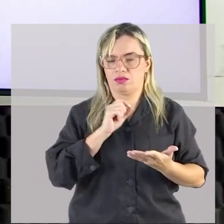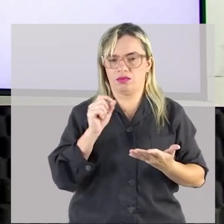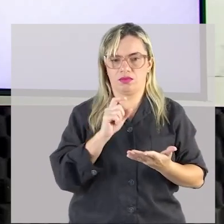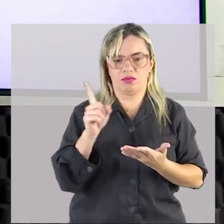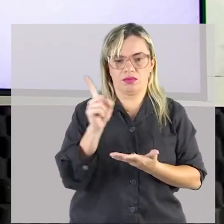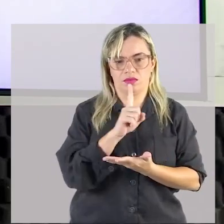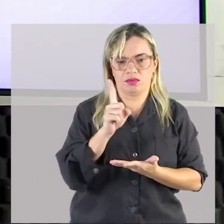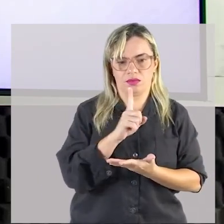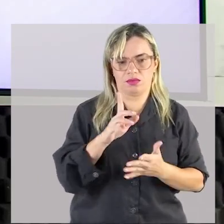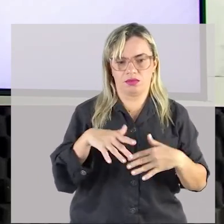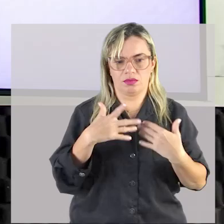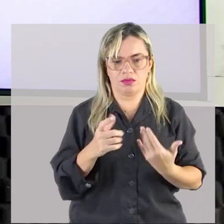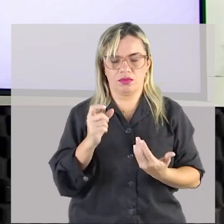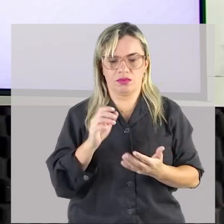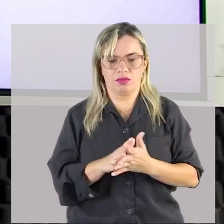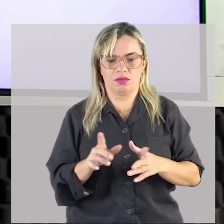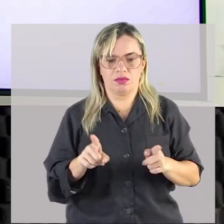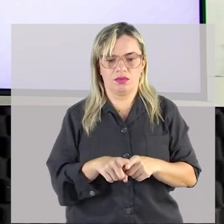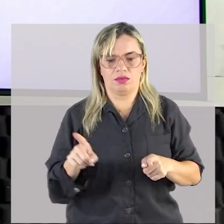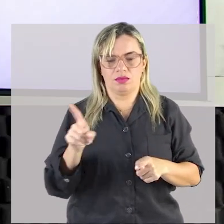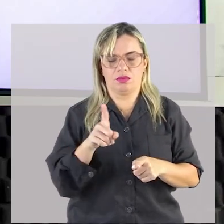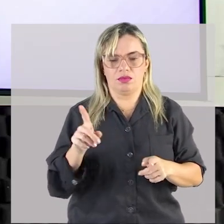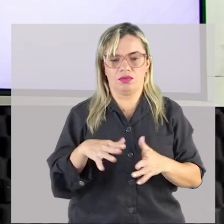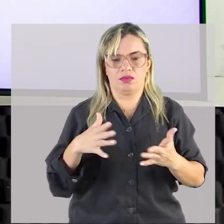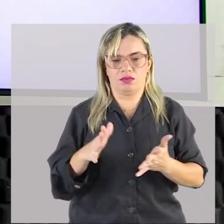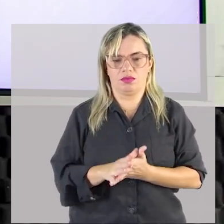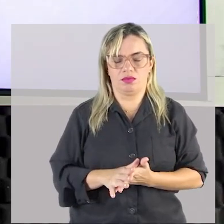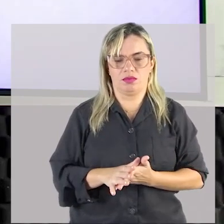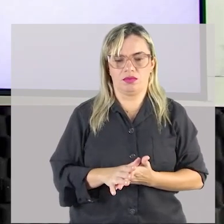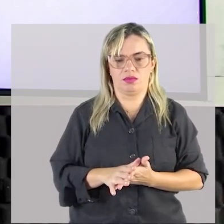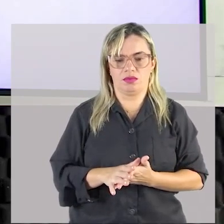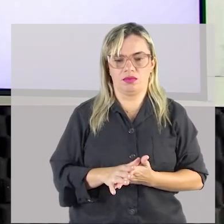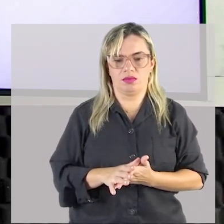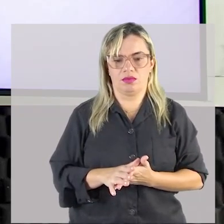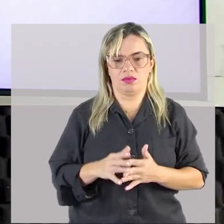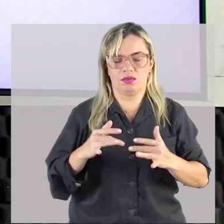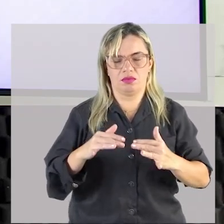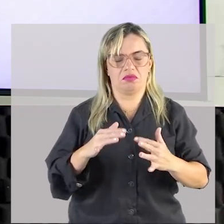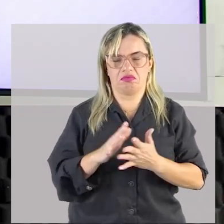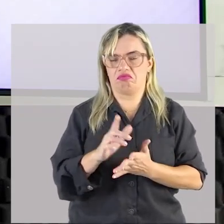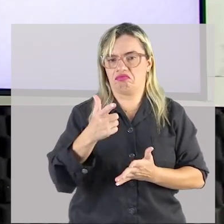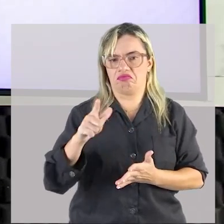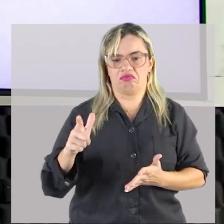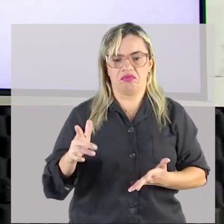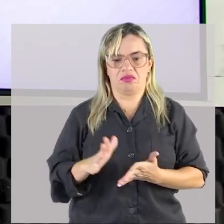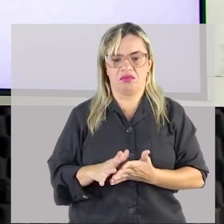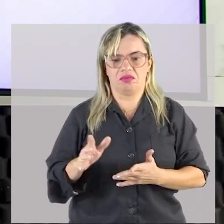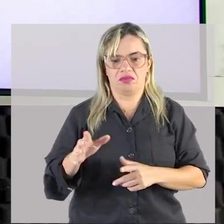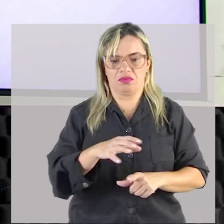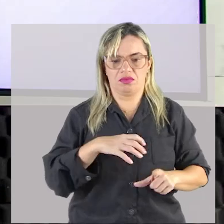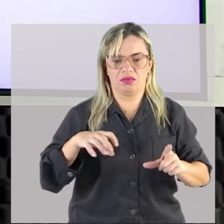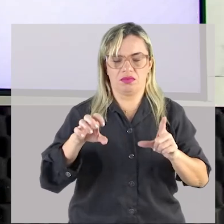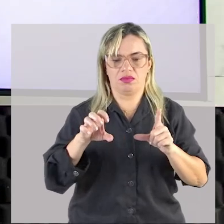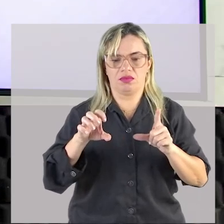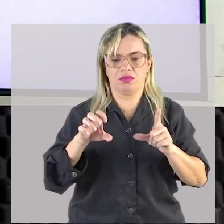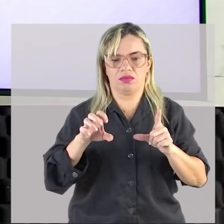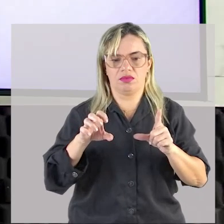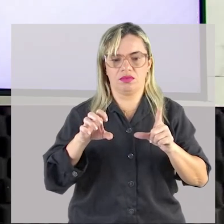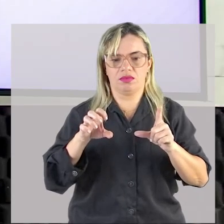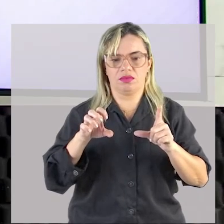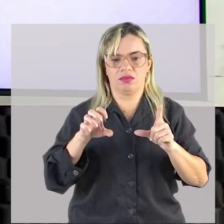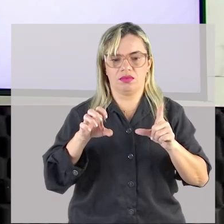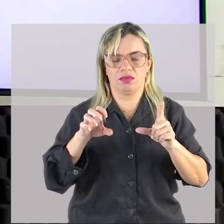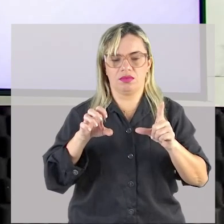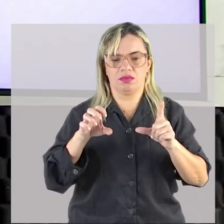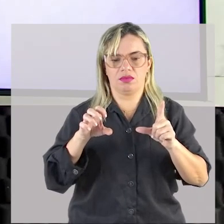tactismo, também nem existe, né, esse movimento. E tropismo